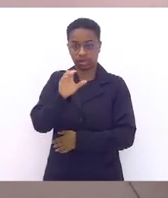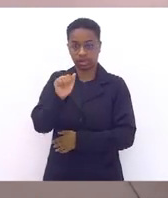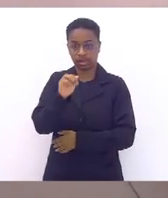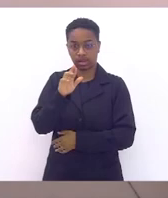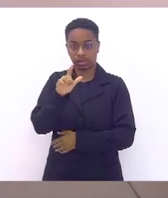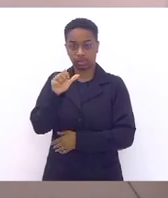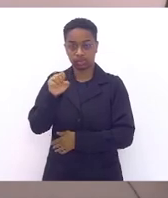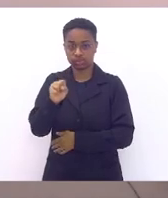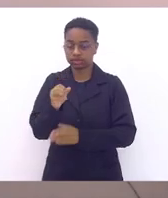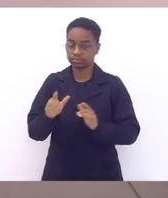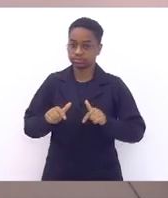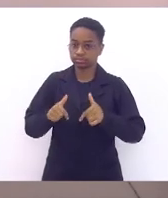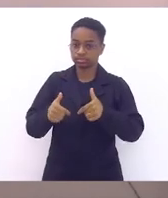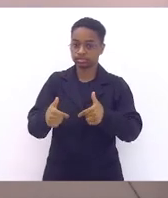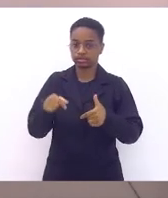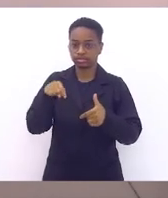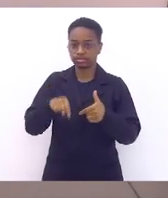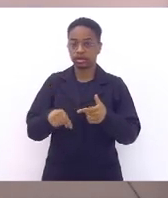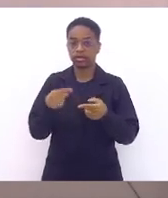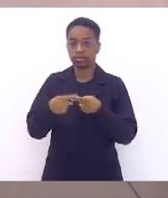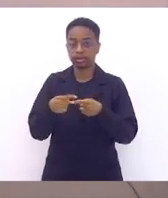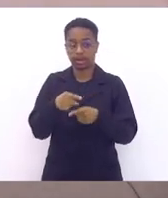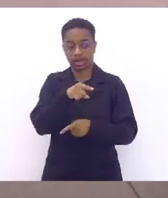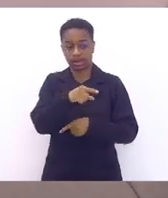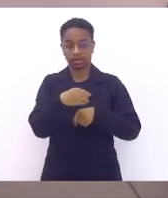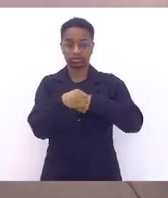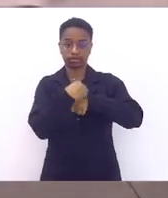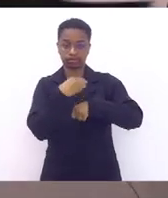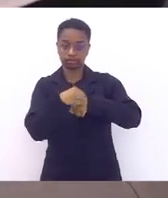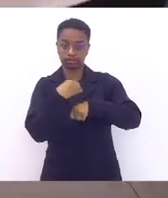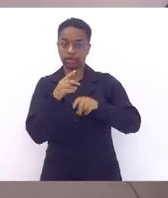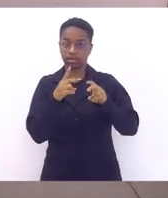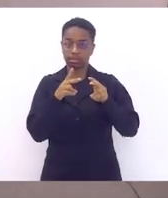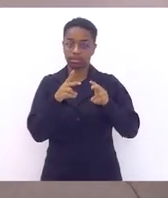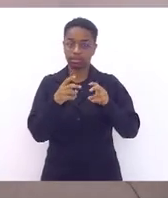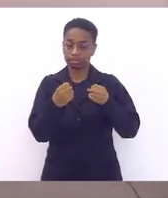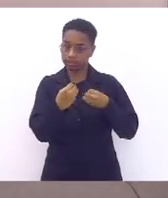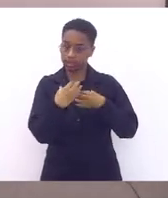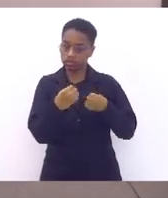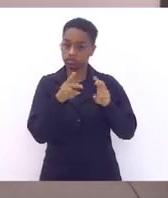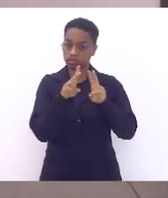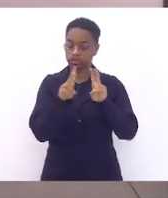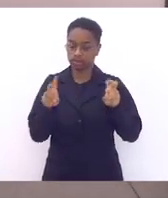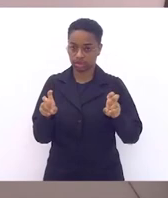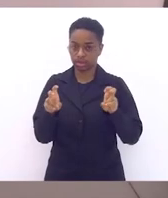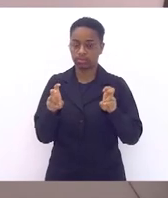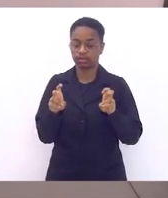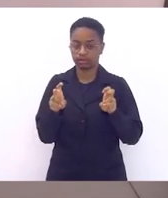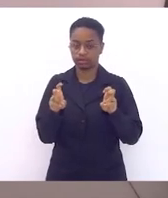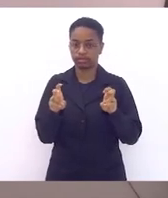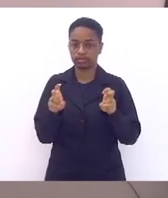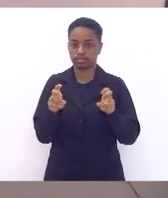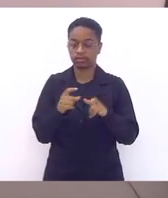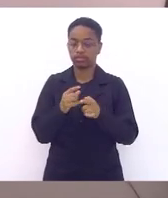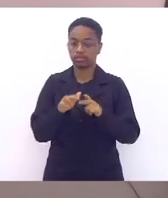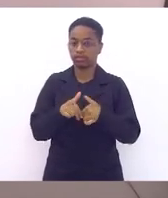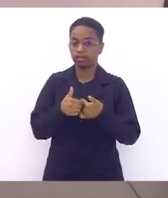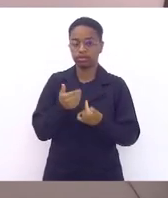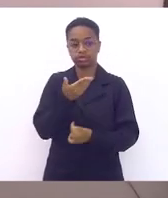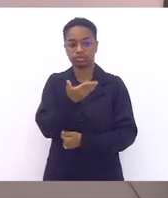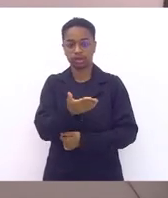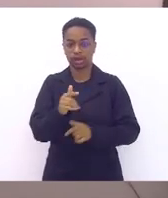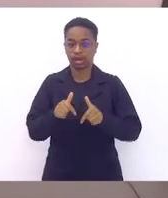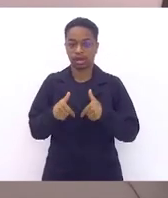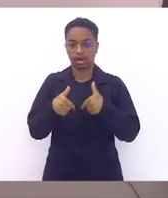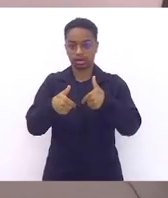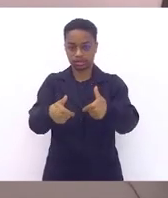nosso mandato, que foi com ele que eu aprendi esse tema, foi com a atuação dele